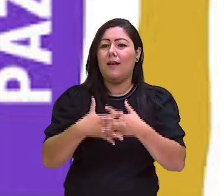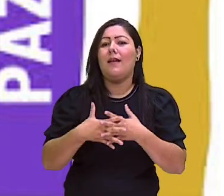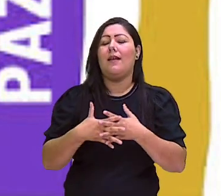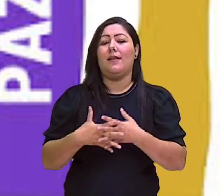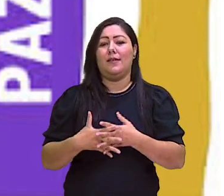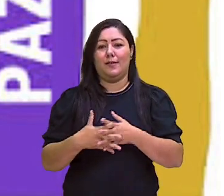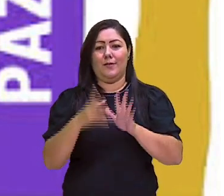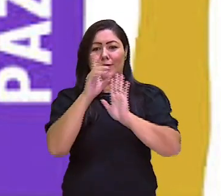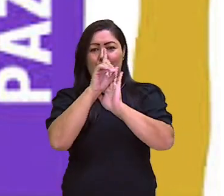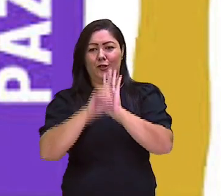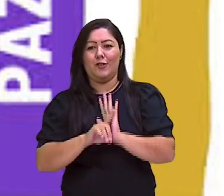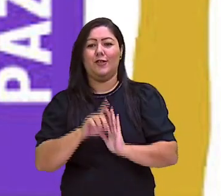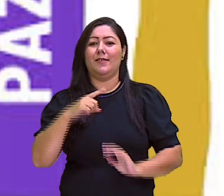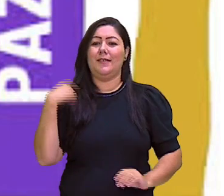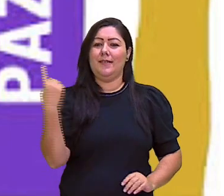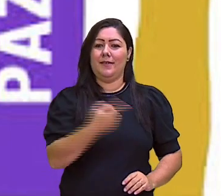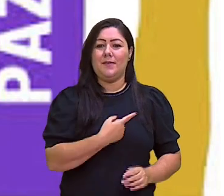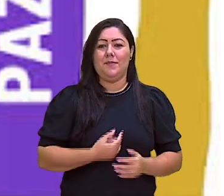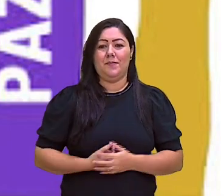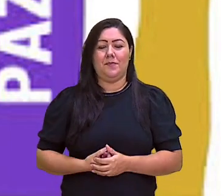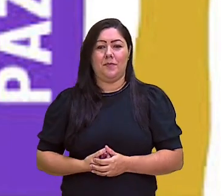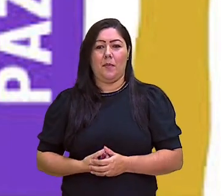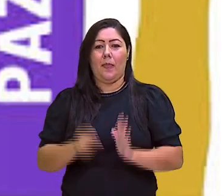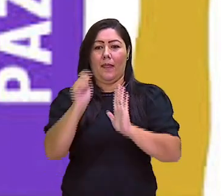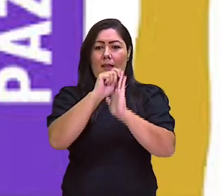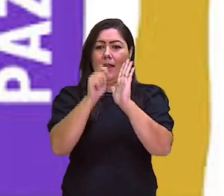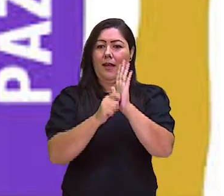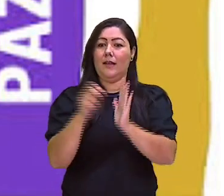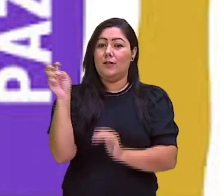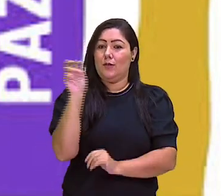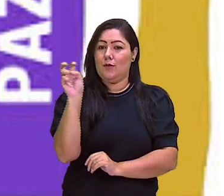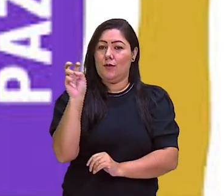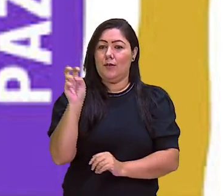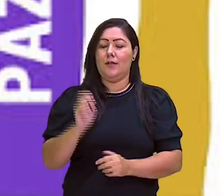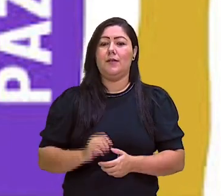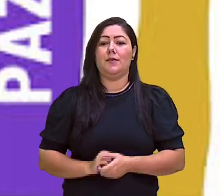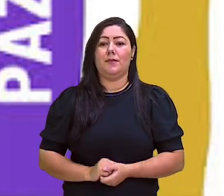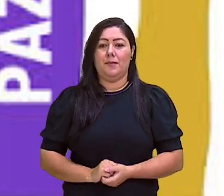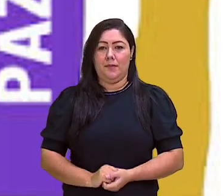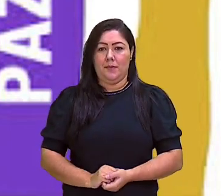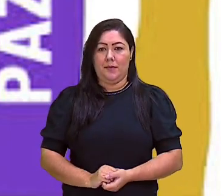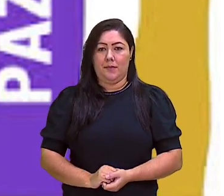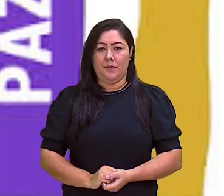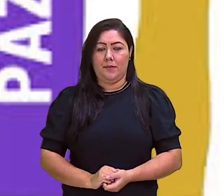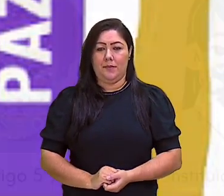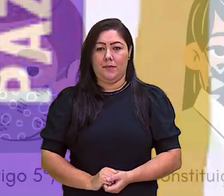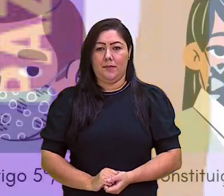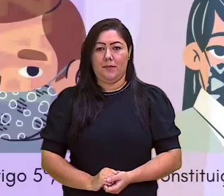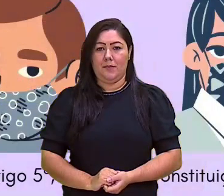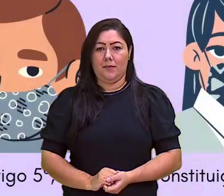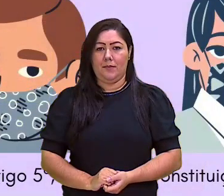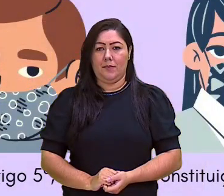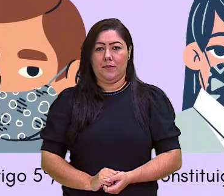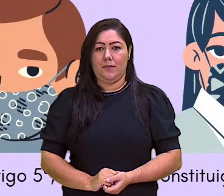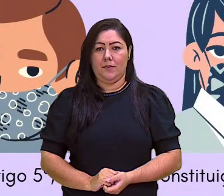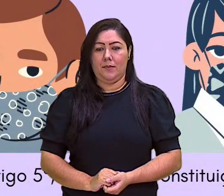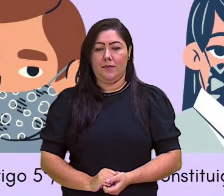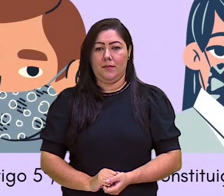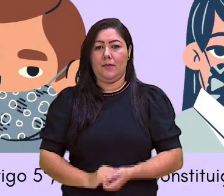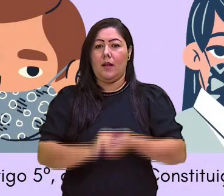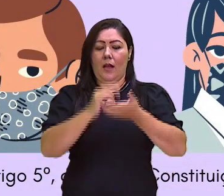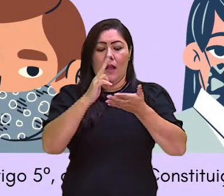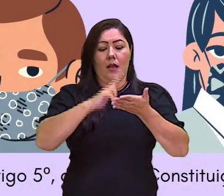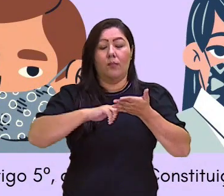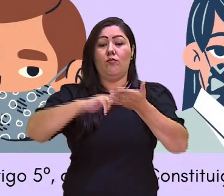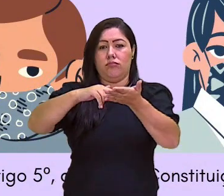direitos. Vamos para o quinto artigo. O quinto artigo da nossa Constituição, ele é dessa carta,